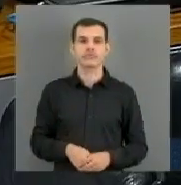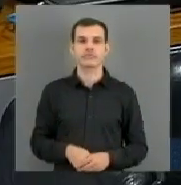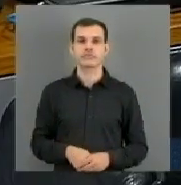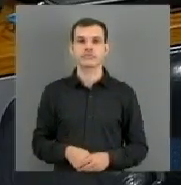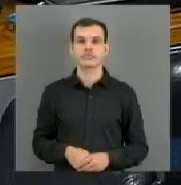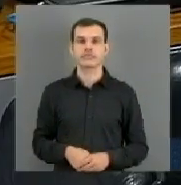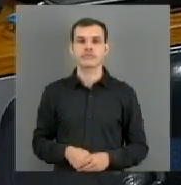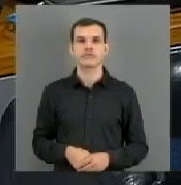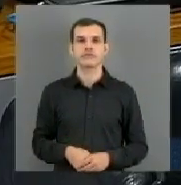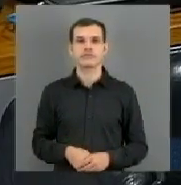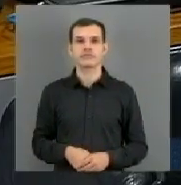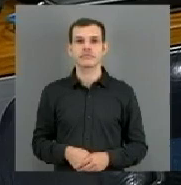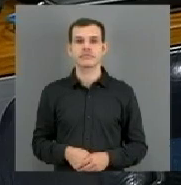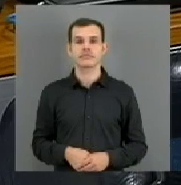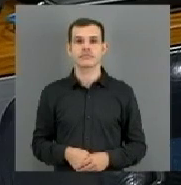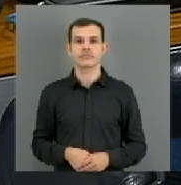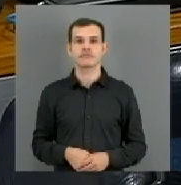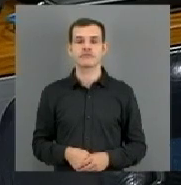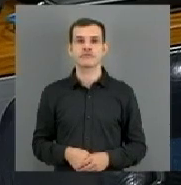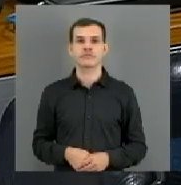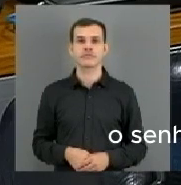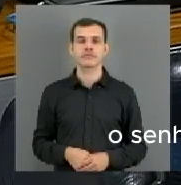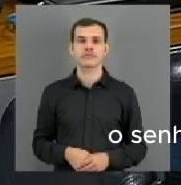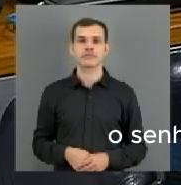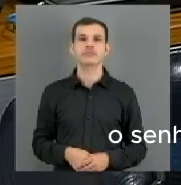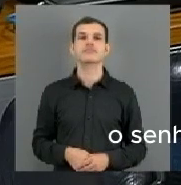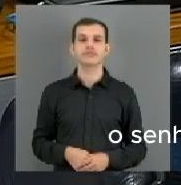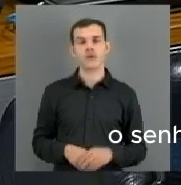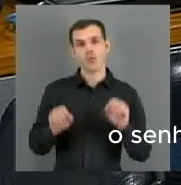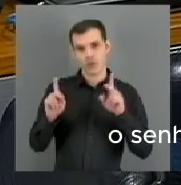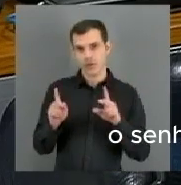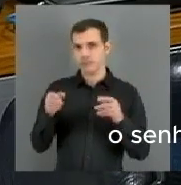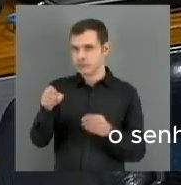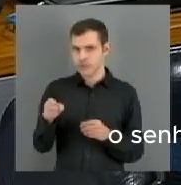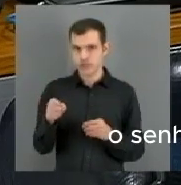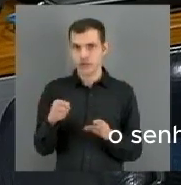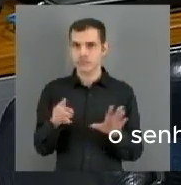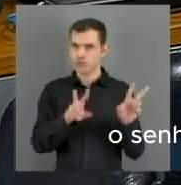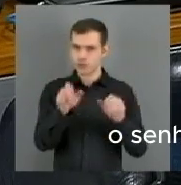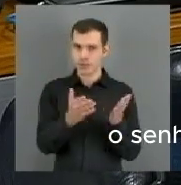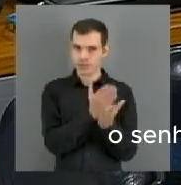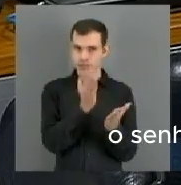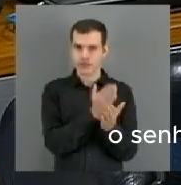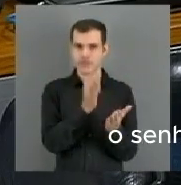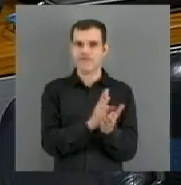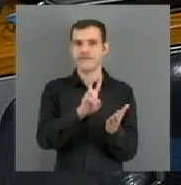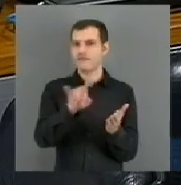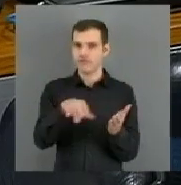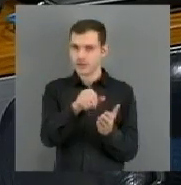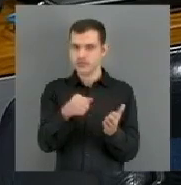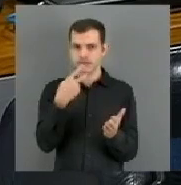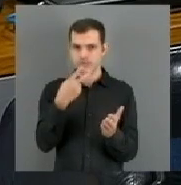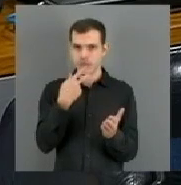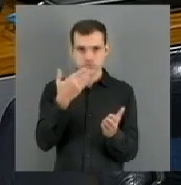lá. Eu quero... O senhor não confirma a matéria da revista Veja, não,